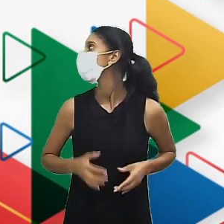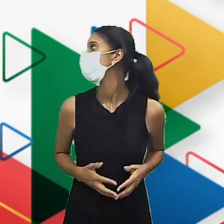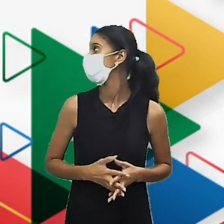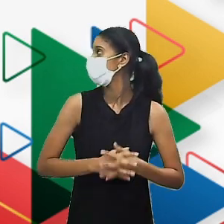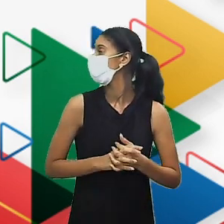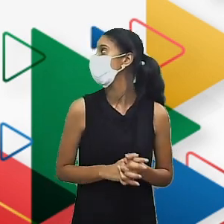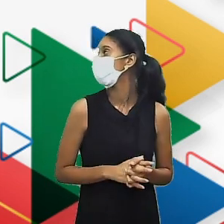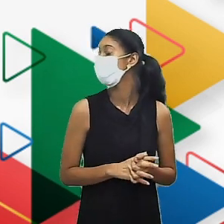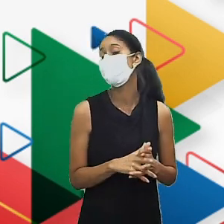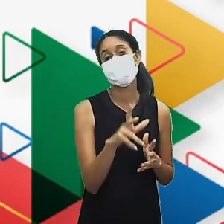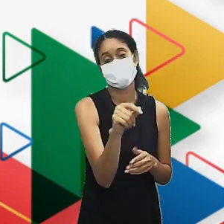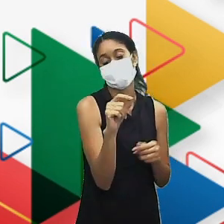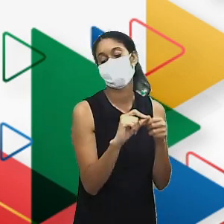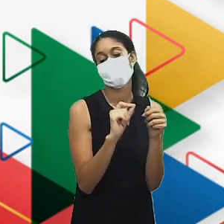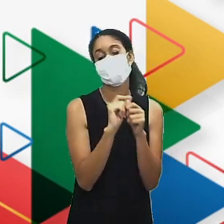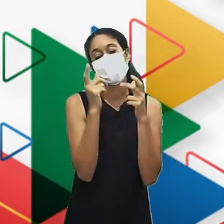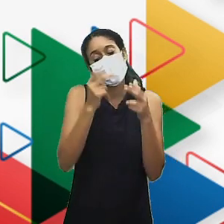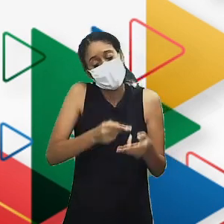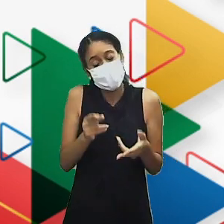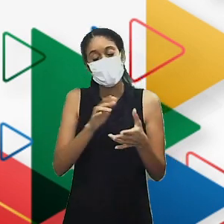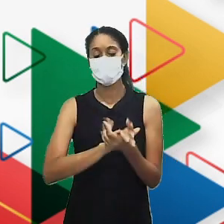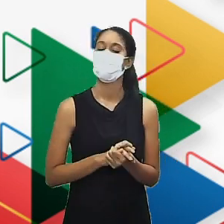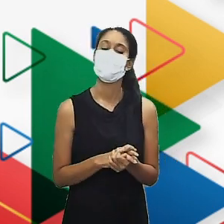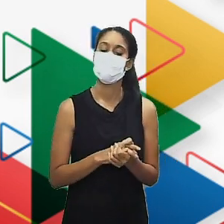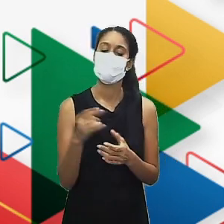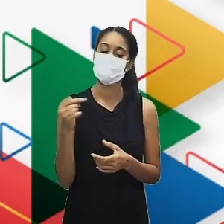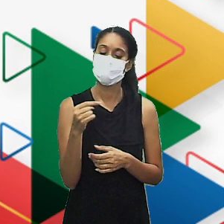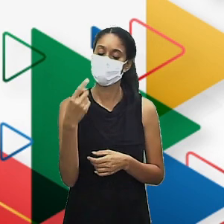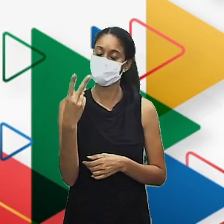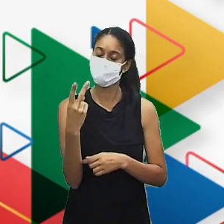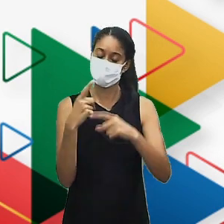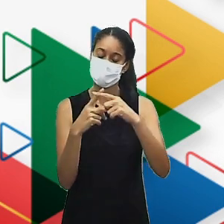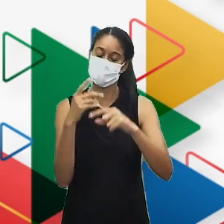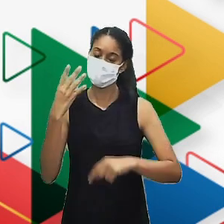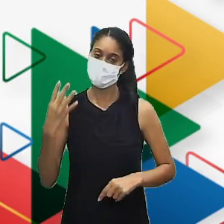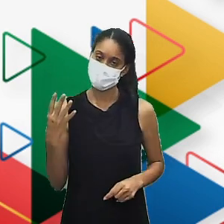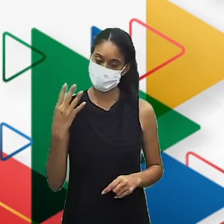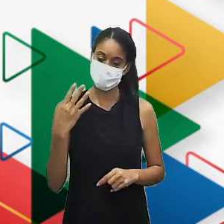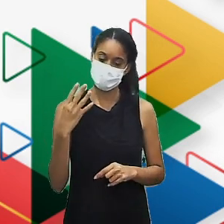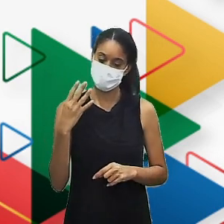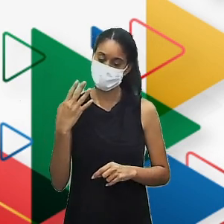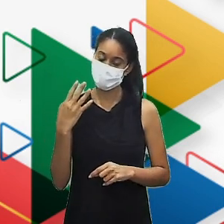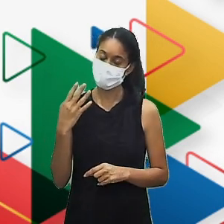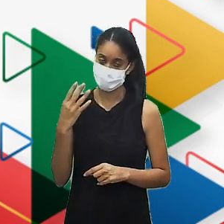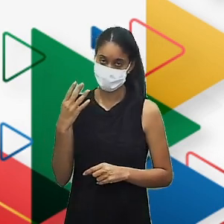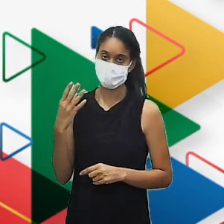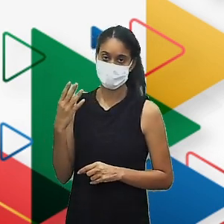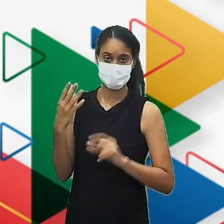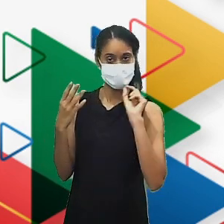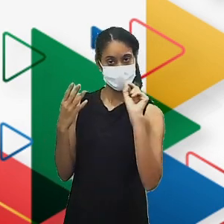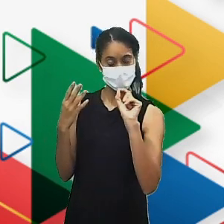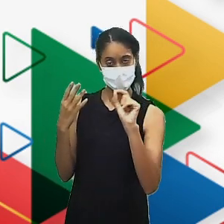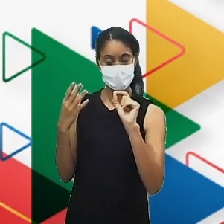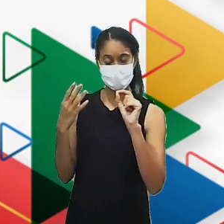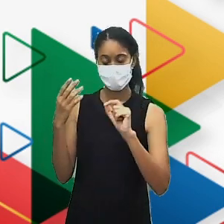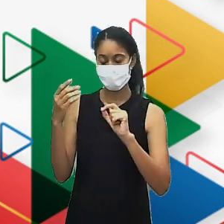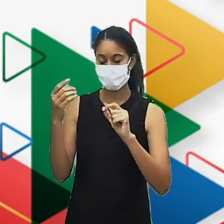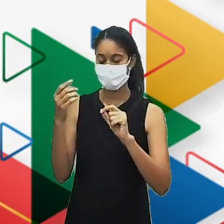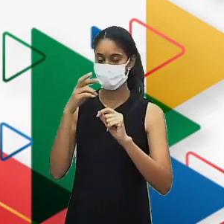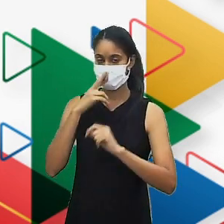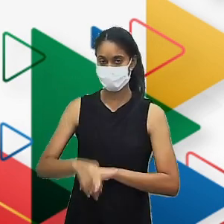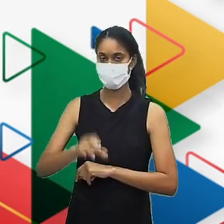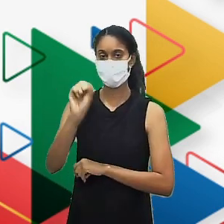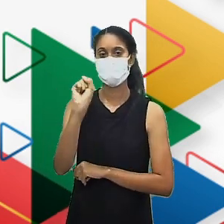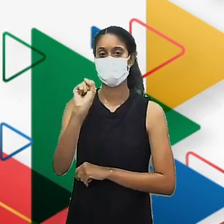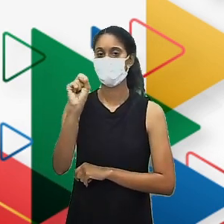Então, eu vou fazer a mesma coisa, ó. Menos 2 vezes 4, ó, multiplicando, ó, vezes 4, dá menos 8.